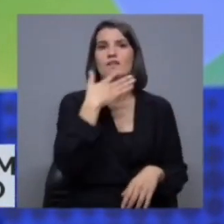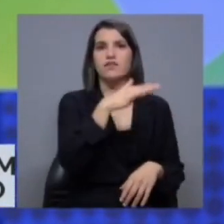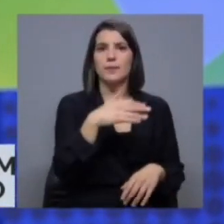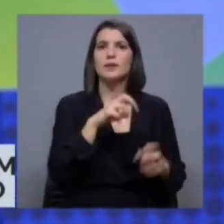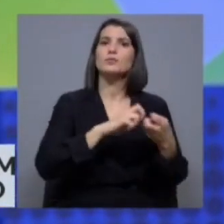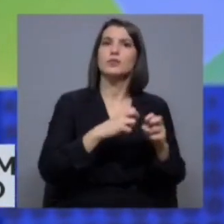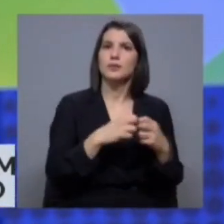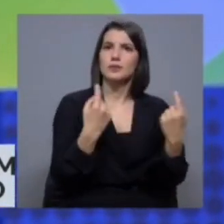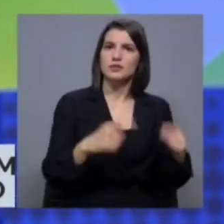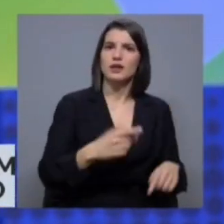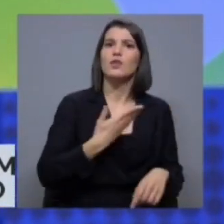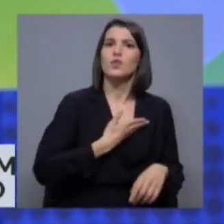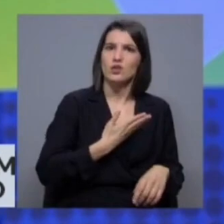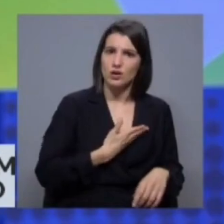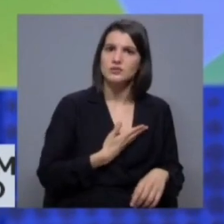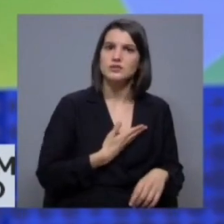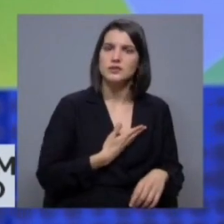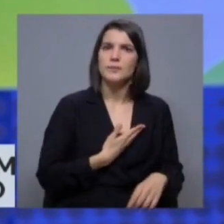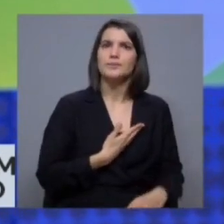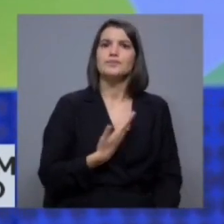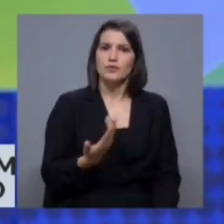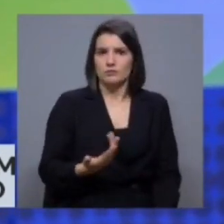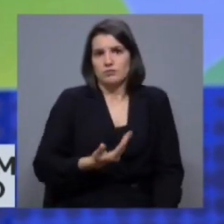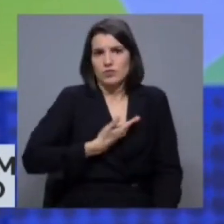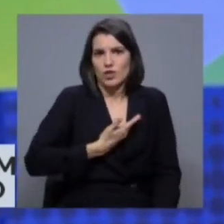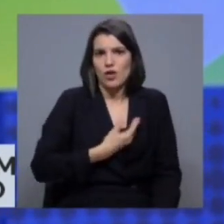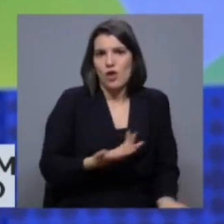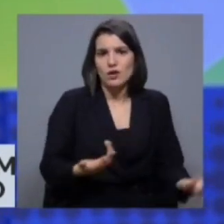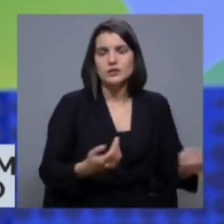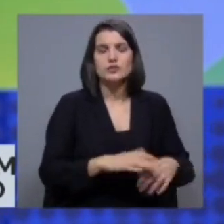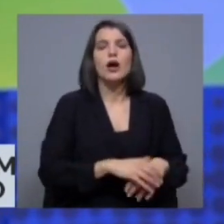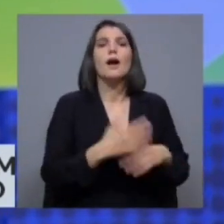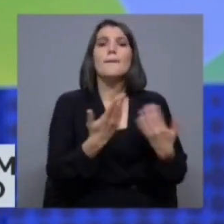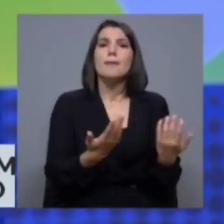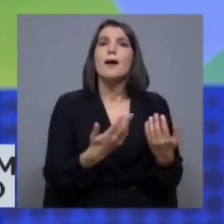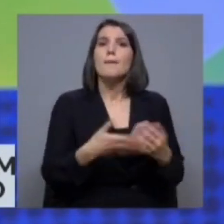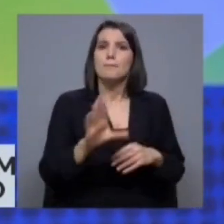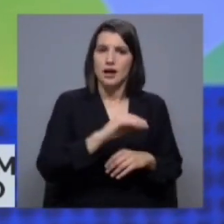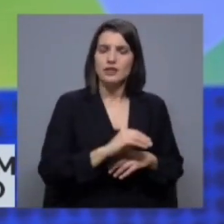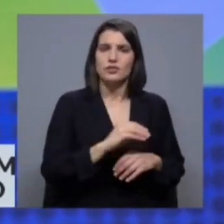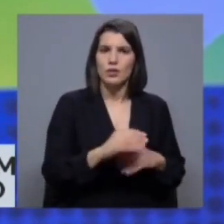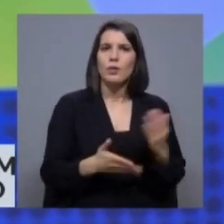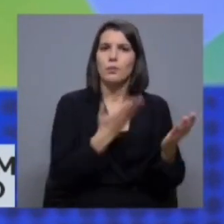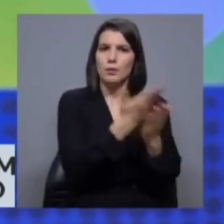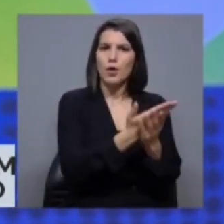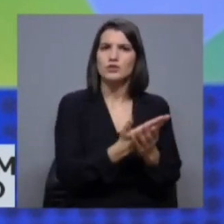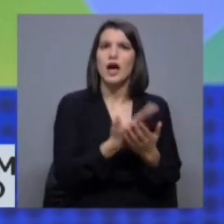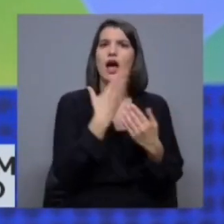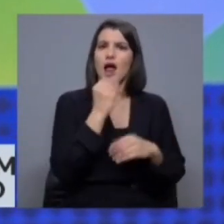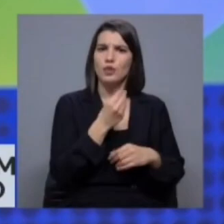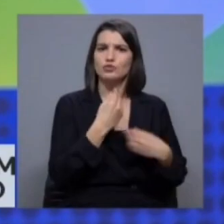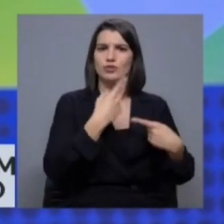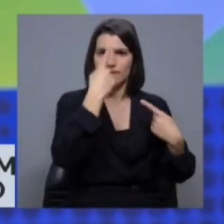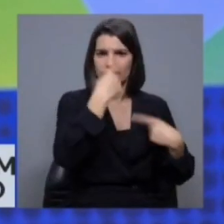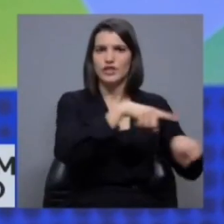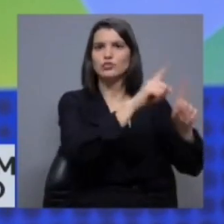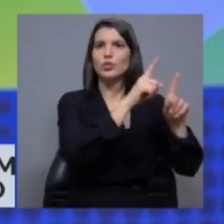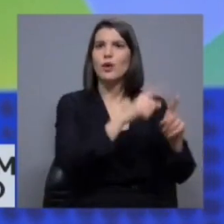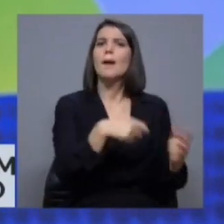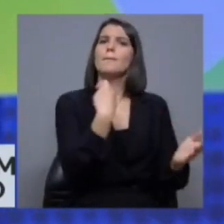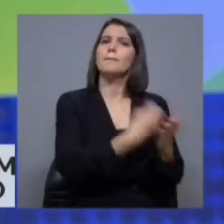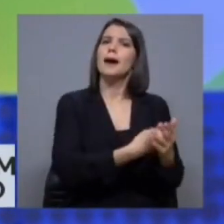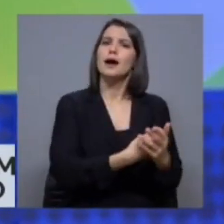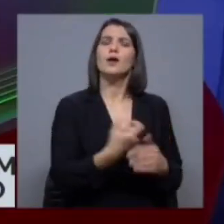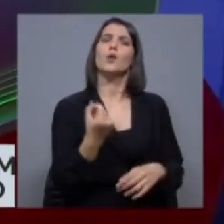de famílias que enfrentam um problema das drogas e do consumo de drogas mas ao mesmo tempo o que propõe para os estudantes é que fica em apagar os seus cursos